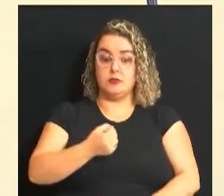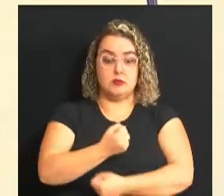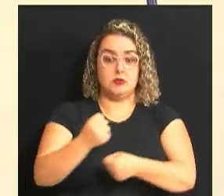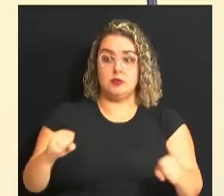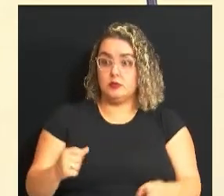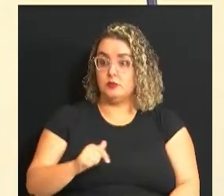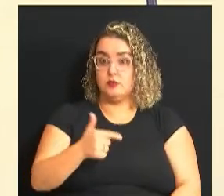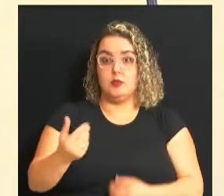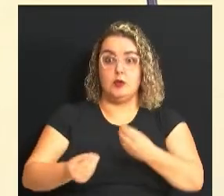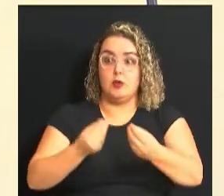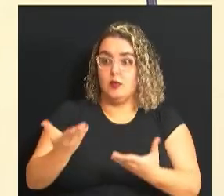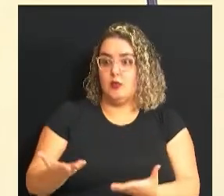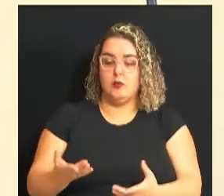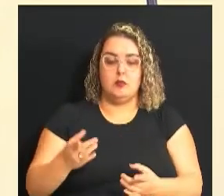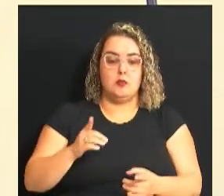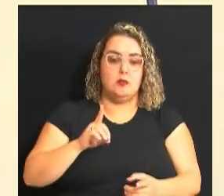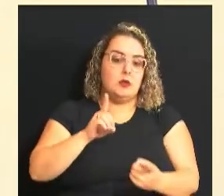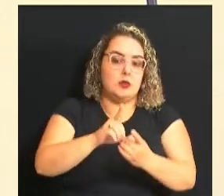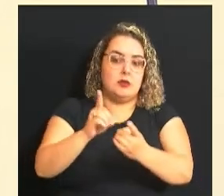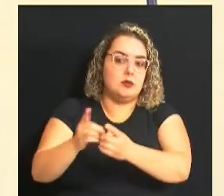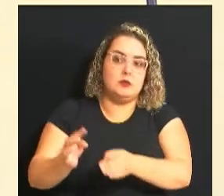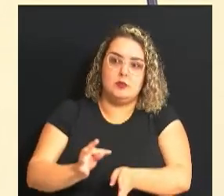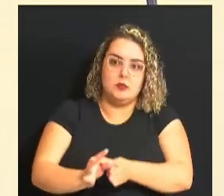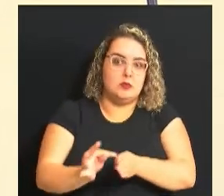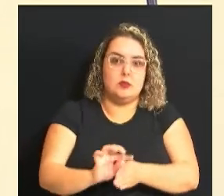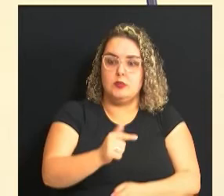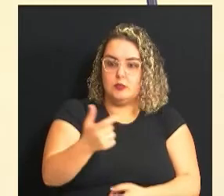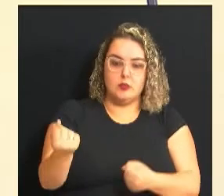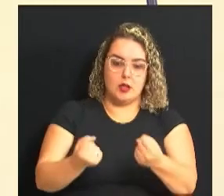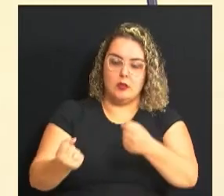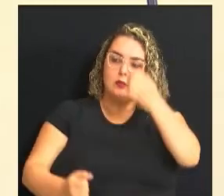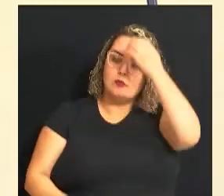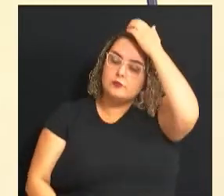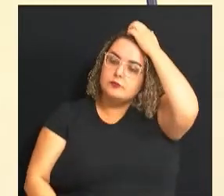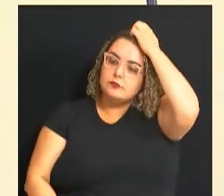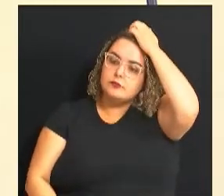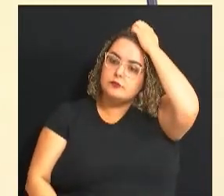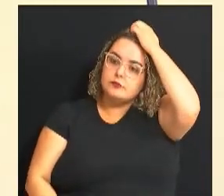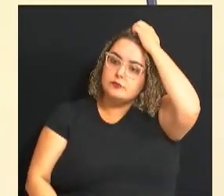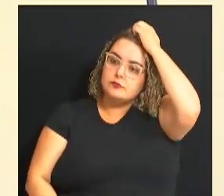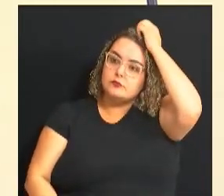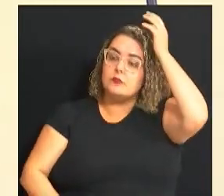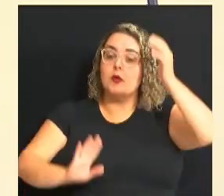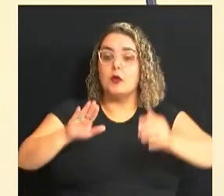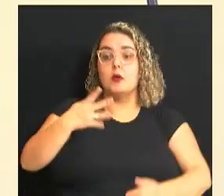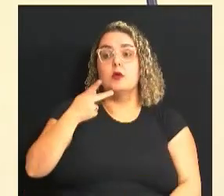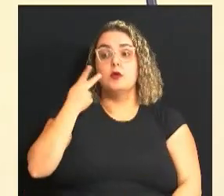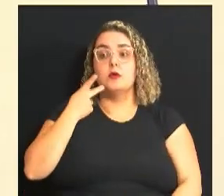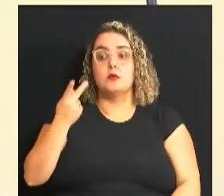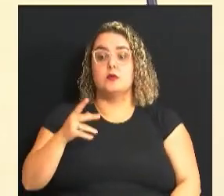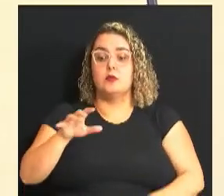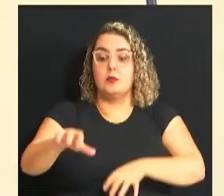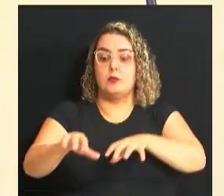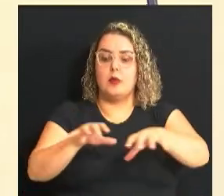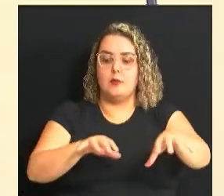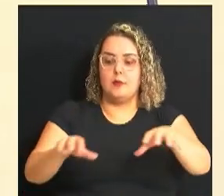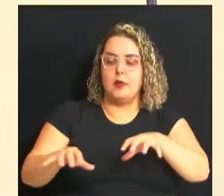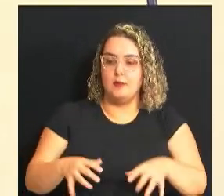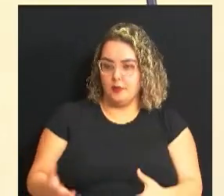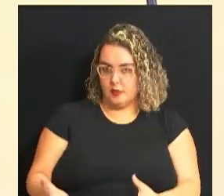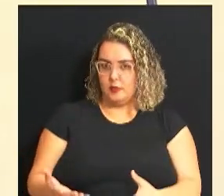atendimento de conselheiro sem o veículo. Então, tem tudo isso. Quando o vereador falou também do mapeamento